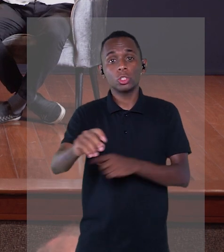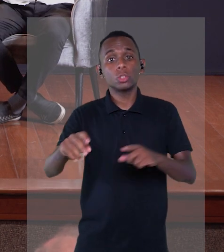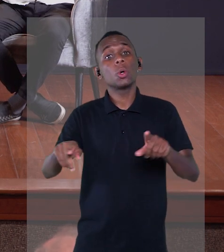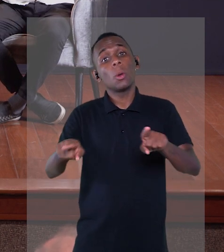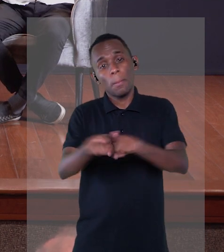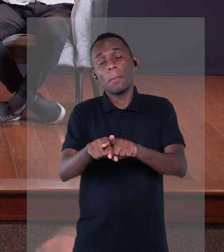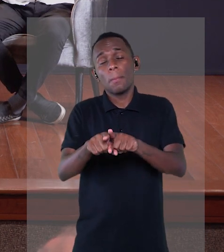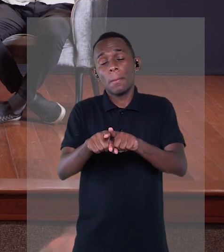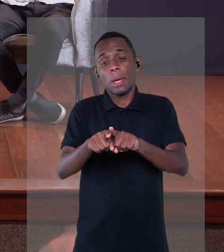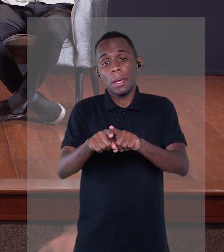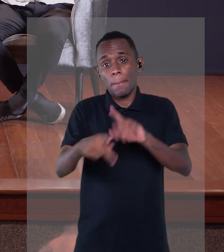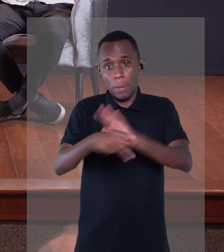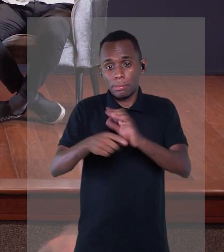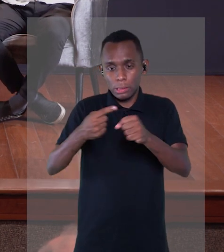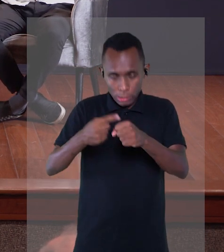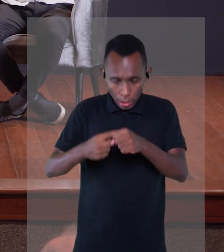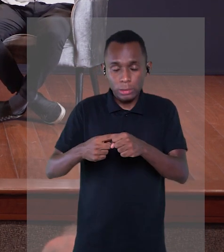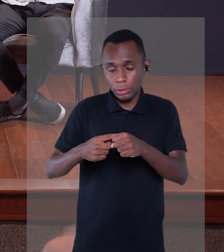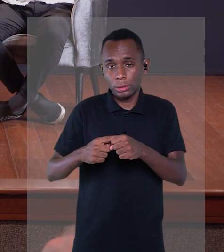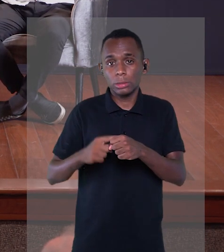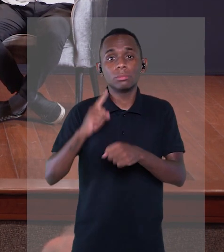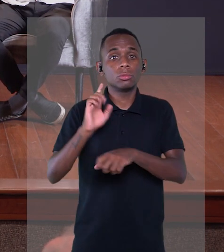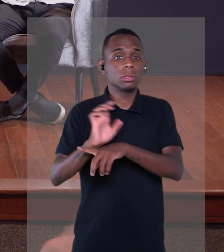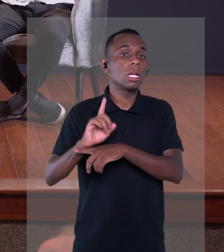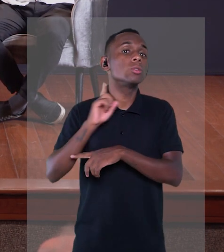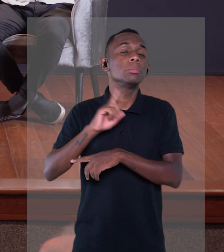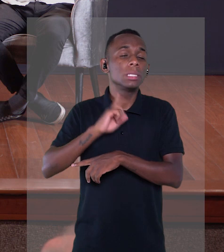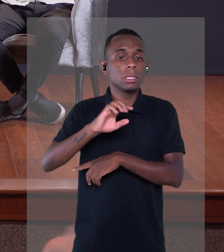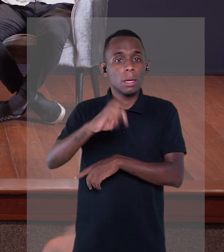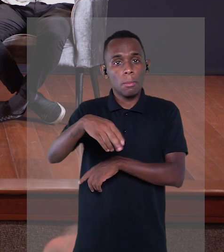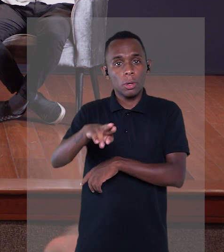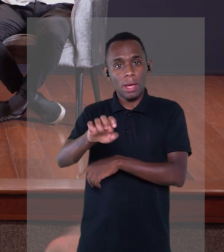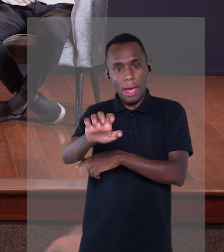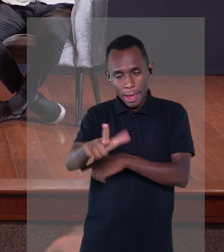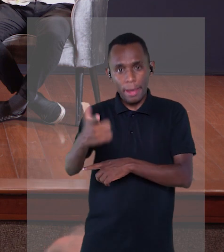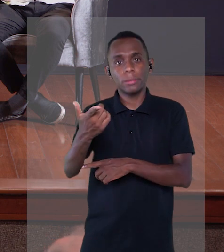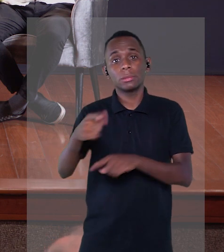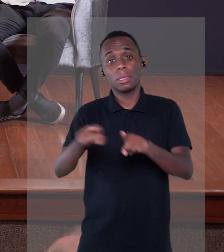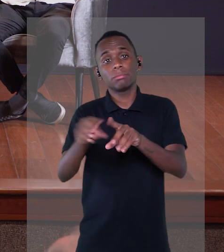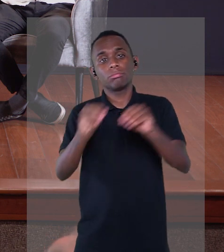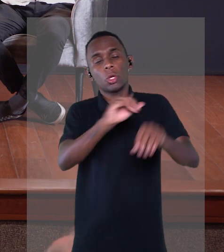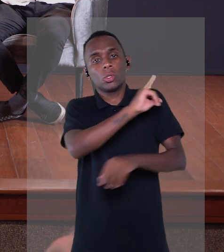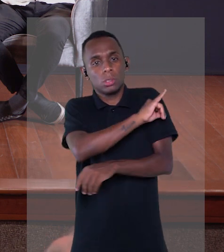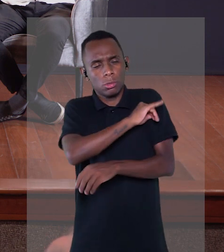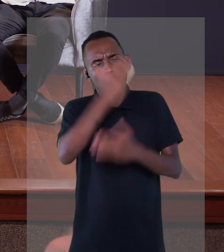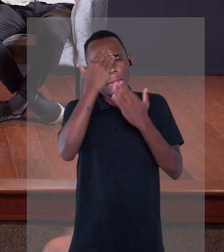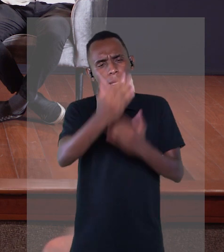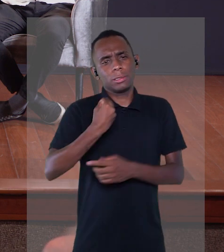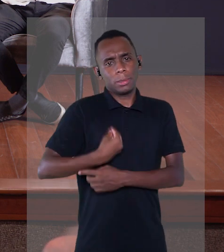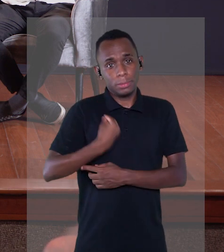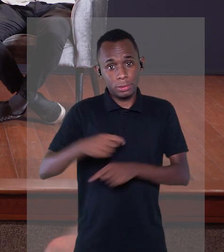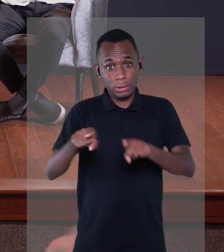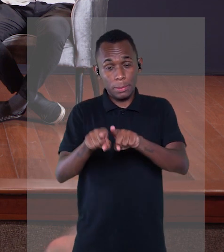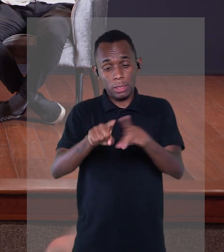Muriaé, que vive no Rio de Janeiro, nos brinda com a sua presença aqui em Belo Horizonte. Grata, Sérgio.